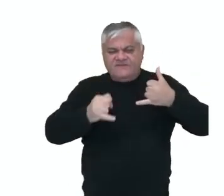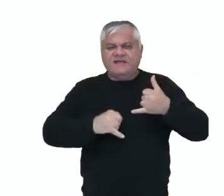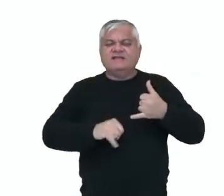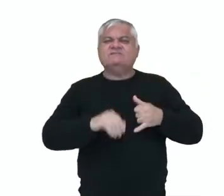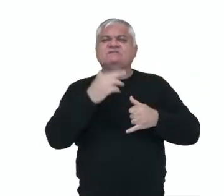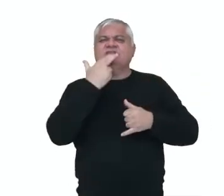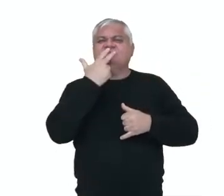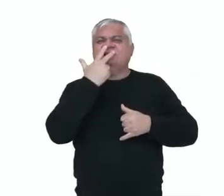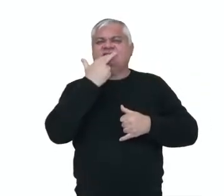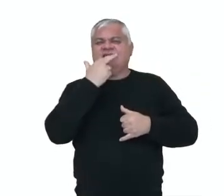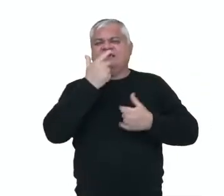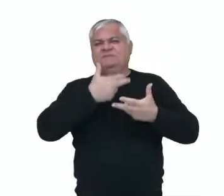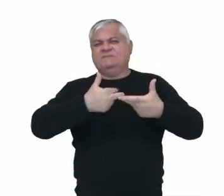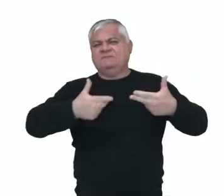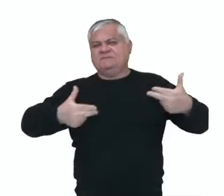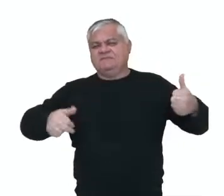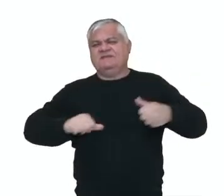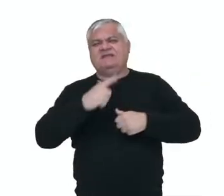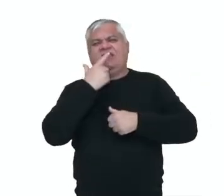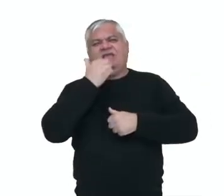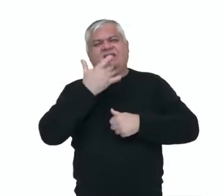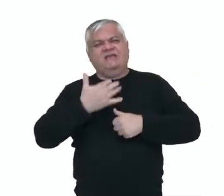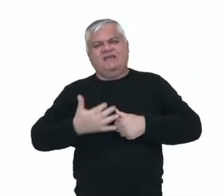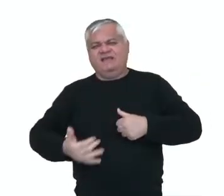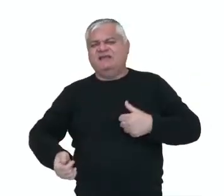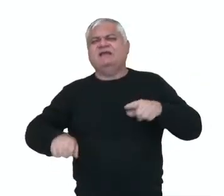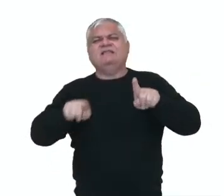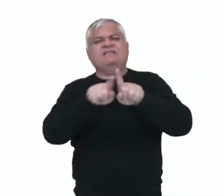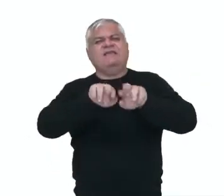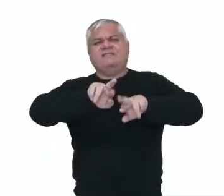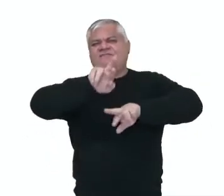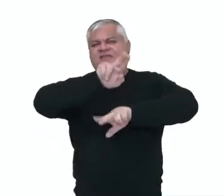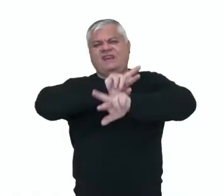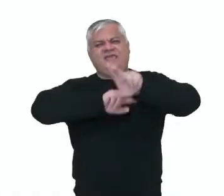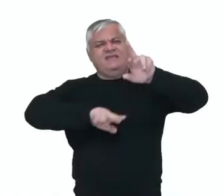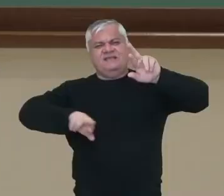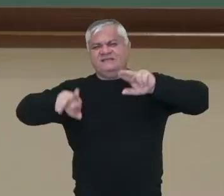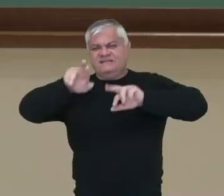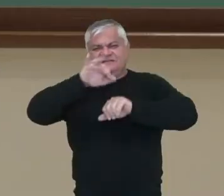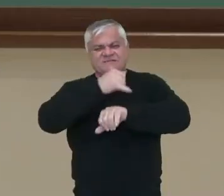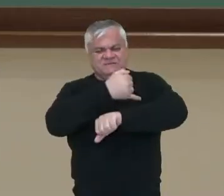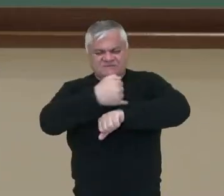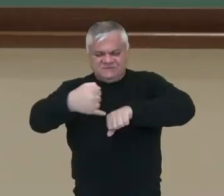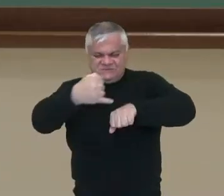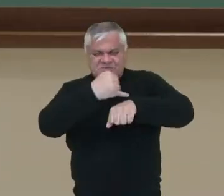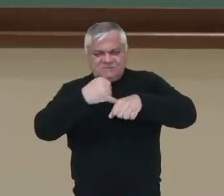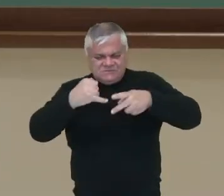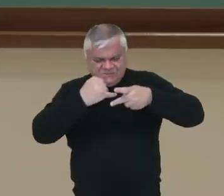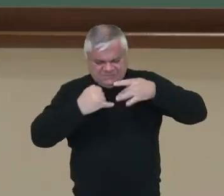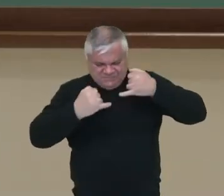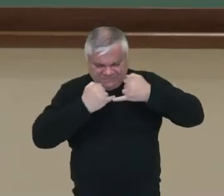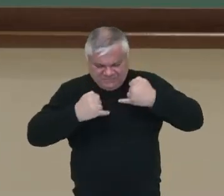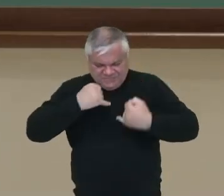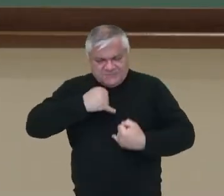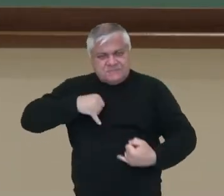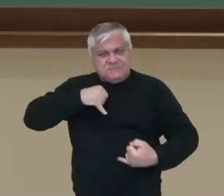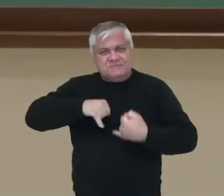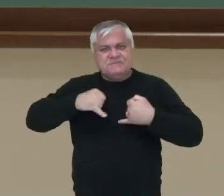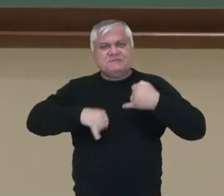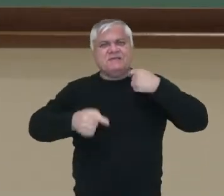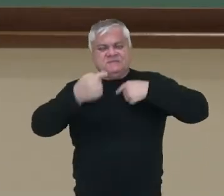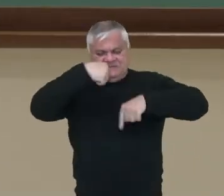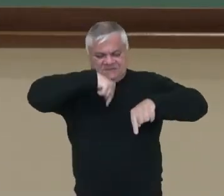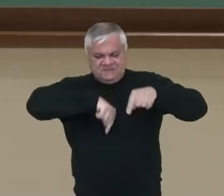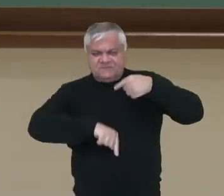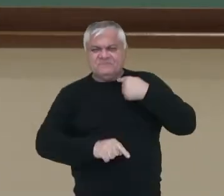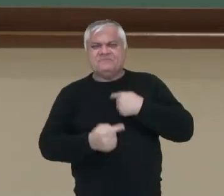tem diversas calibragens diferentes, diversos calibres diferentes, tá? E ele vai ser responsável pelo transporte de